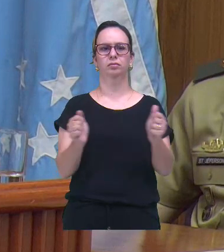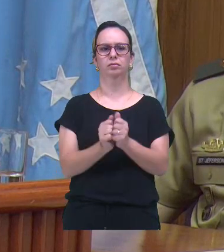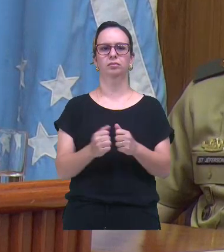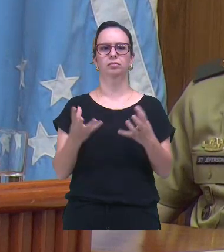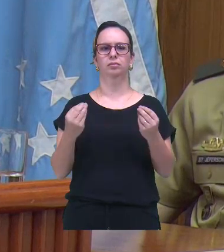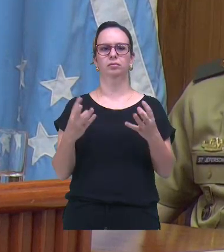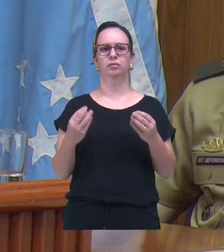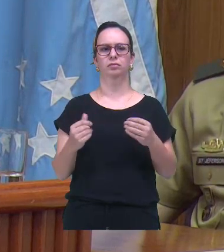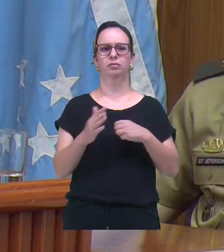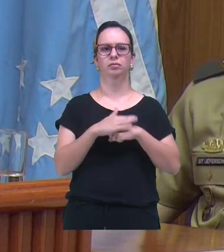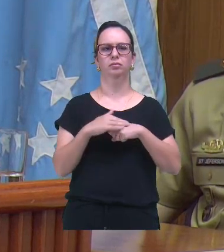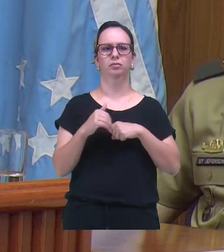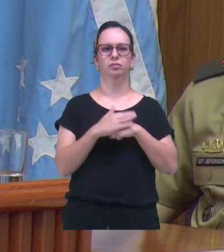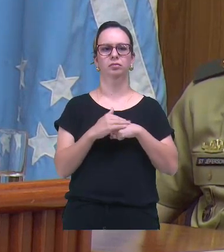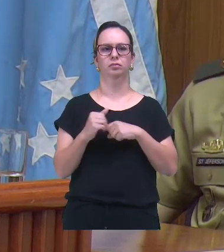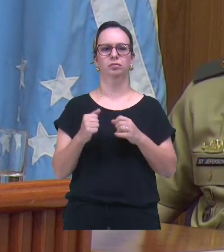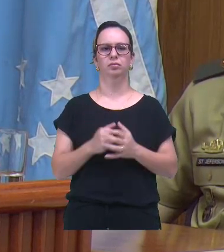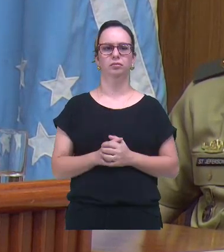questão